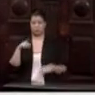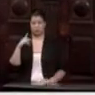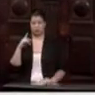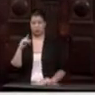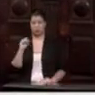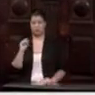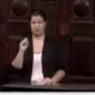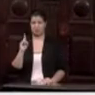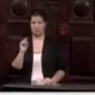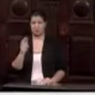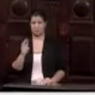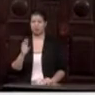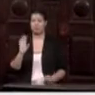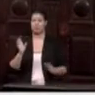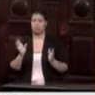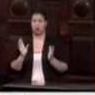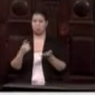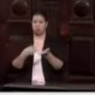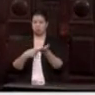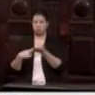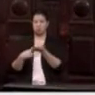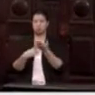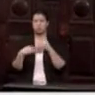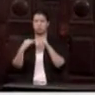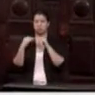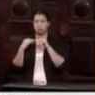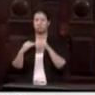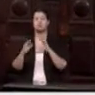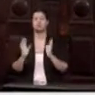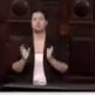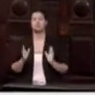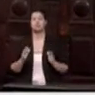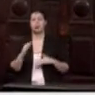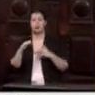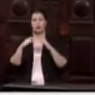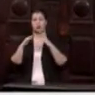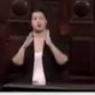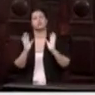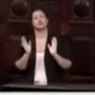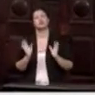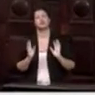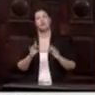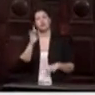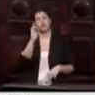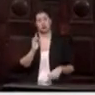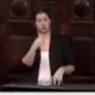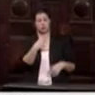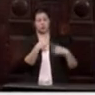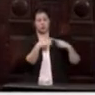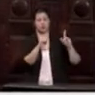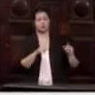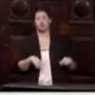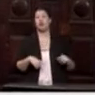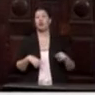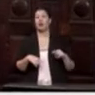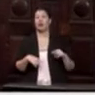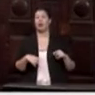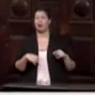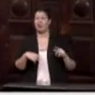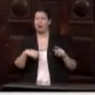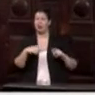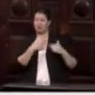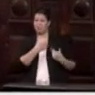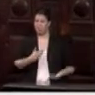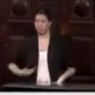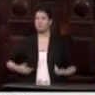participou desse acordo. Avanços foram obtidos na garantia dos direitos adquiridos de servidores públicos, avanços foram adquiridos